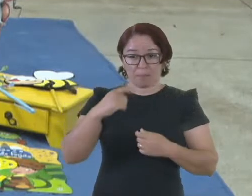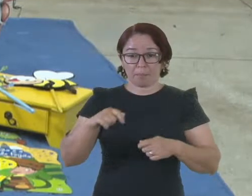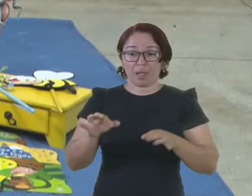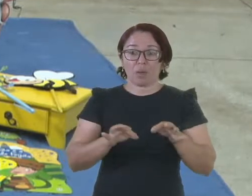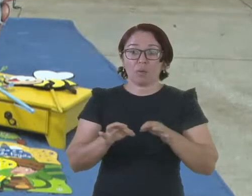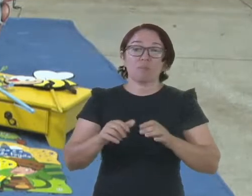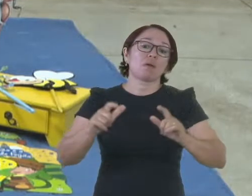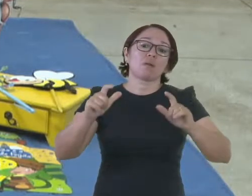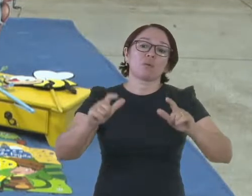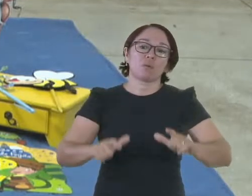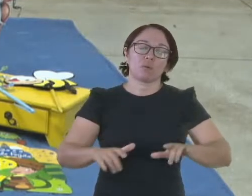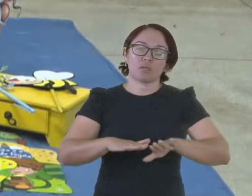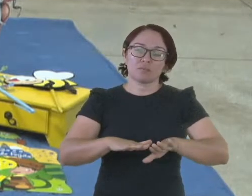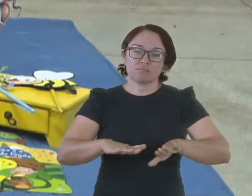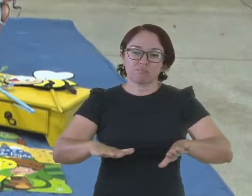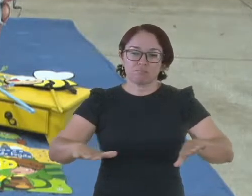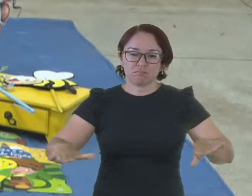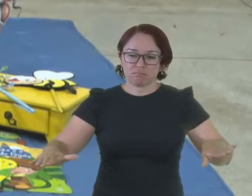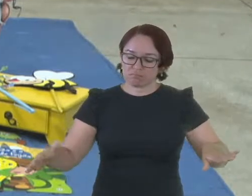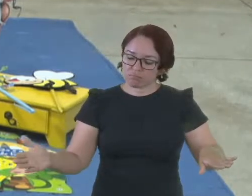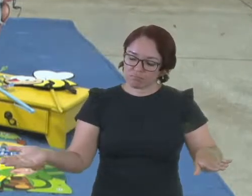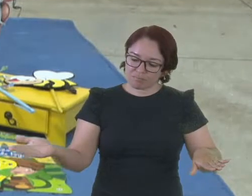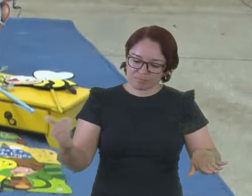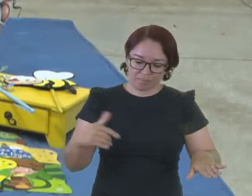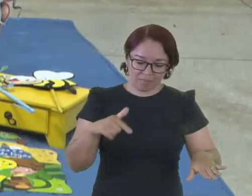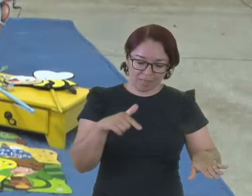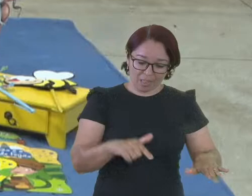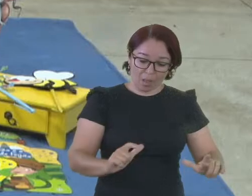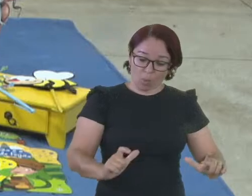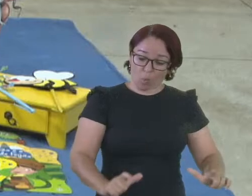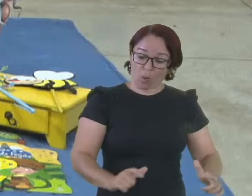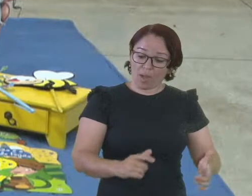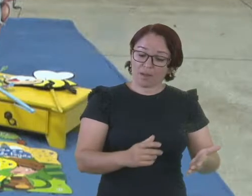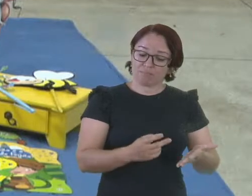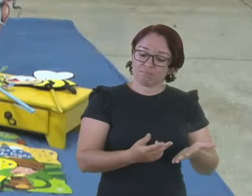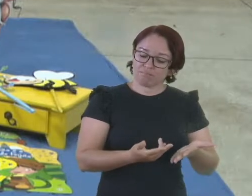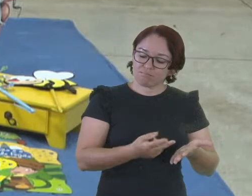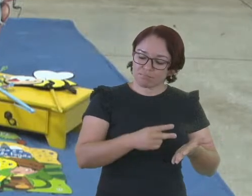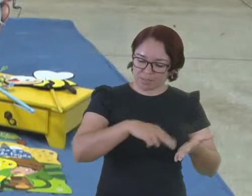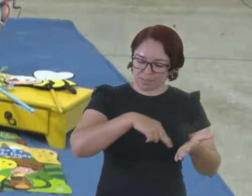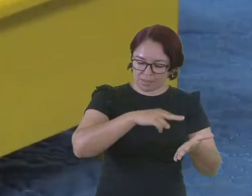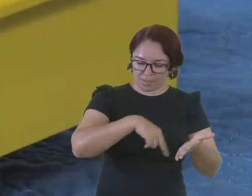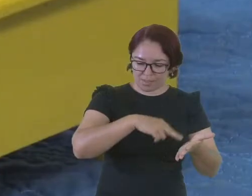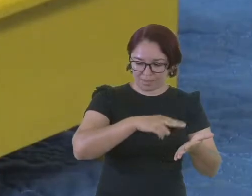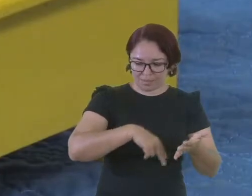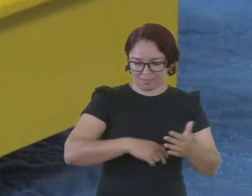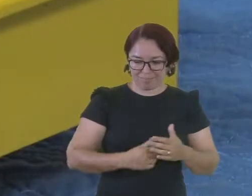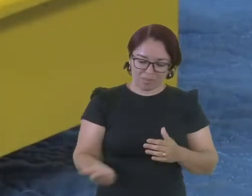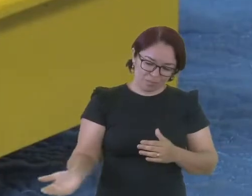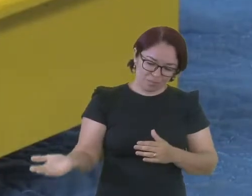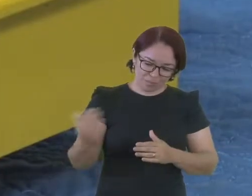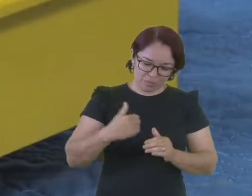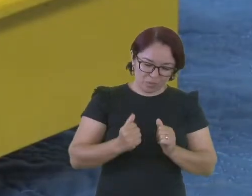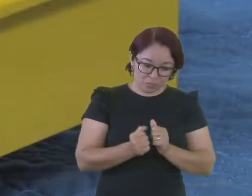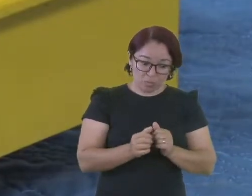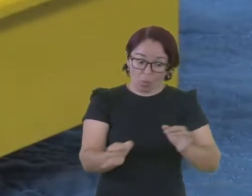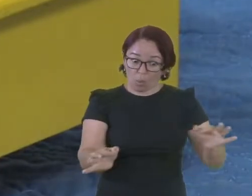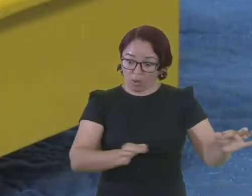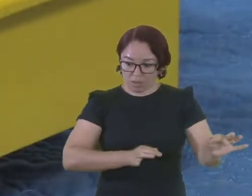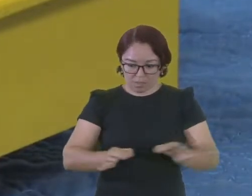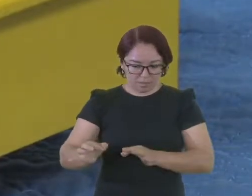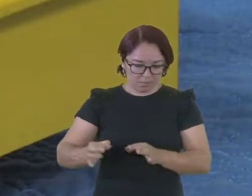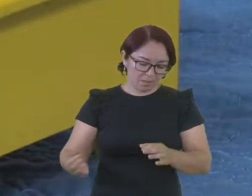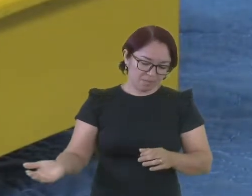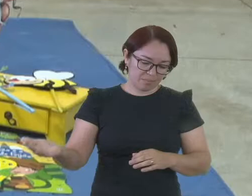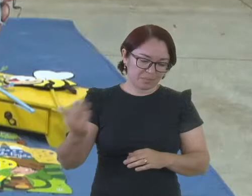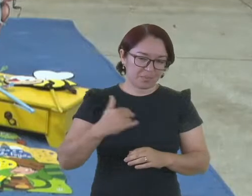lugar especial aí na casa, o cantinho da leitura. E convide a criança para ajudar você a organizar esse espaço. Escolha